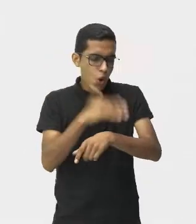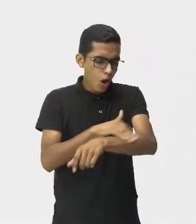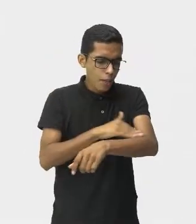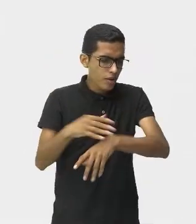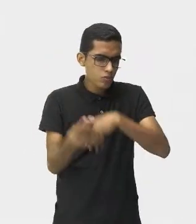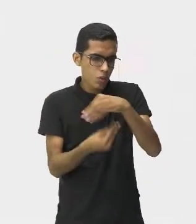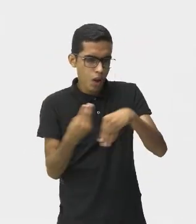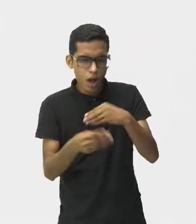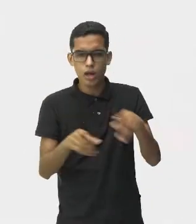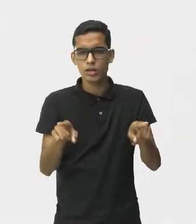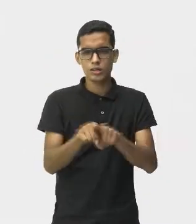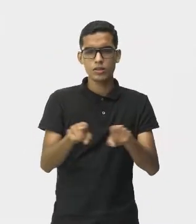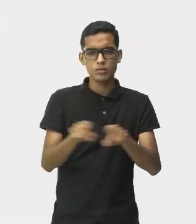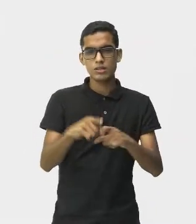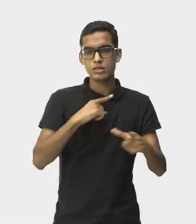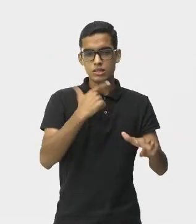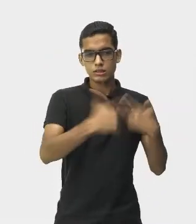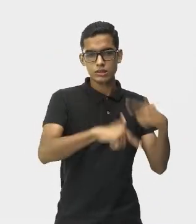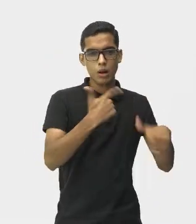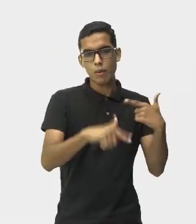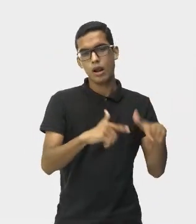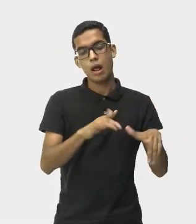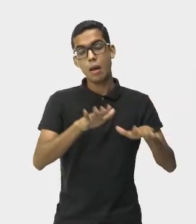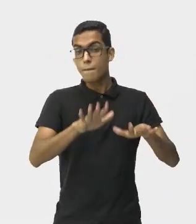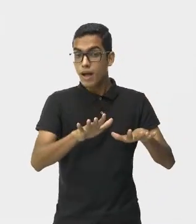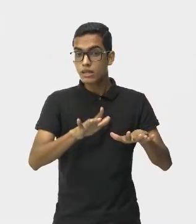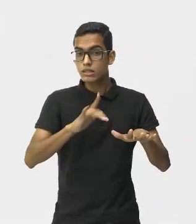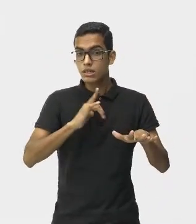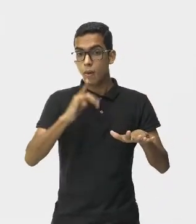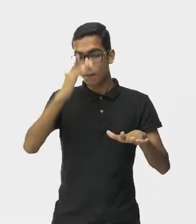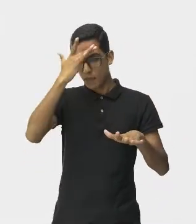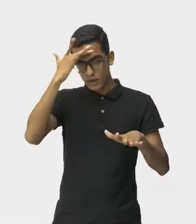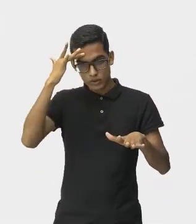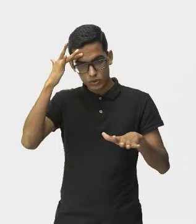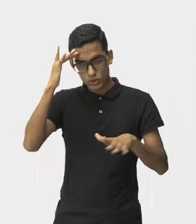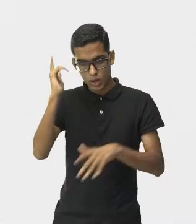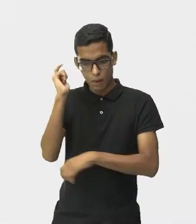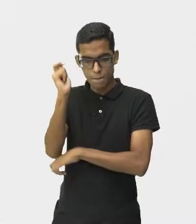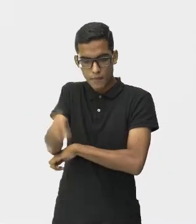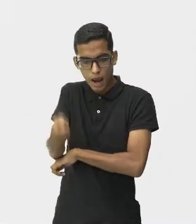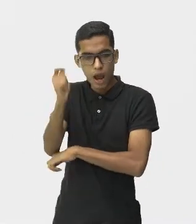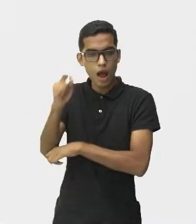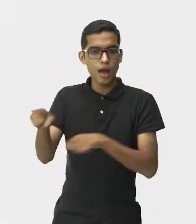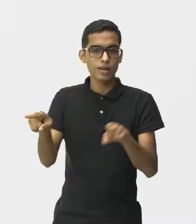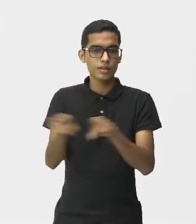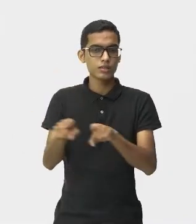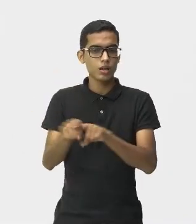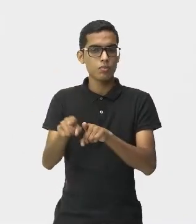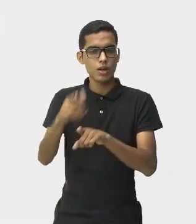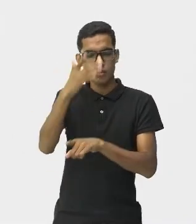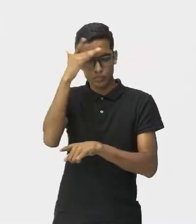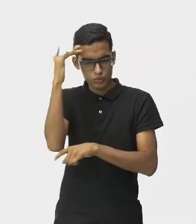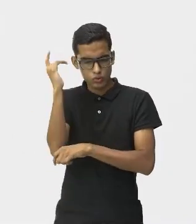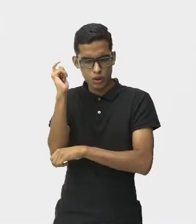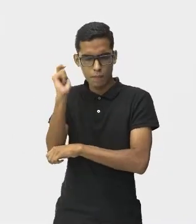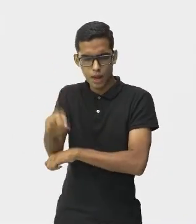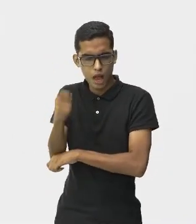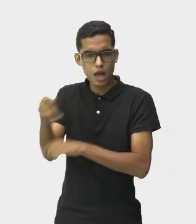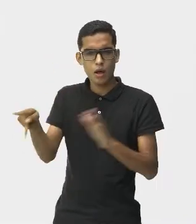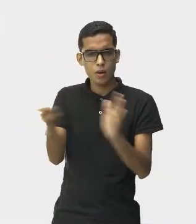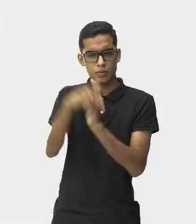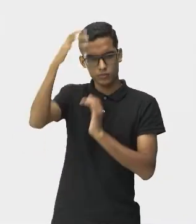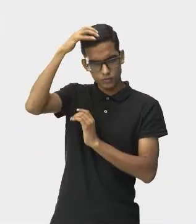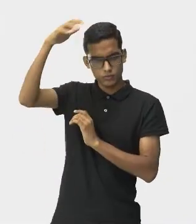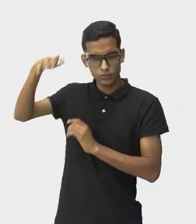ano, com exceção de pescadores, dos pesqueiros reais. Vamos conhecer um pouquinho como é que se dava o chamado corpo